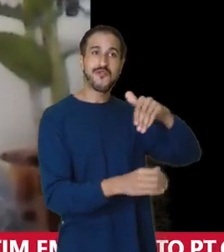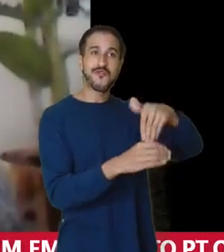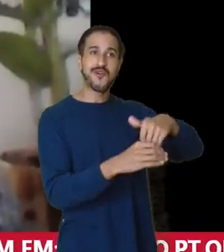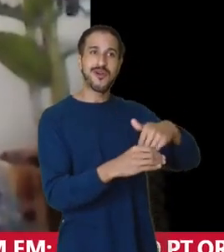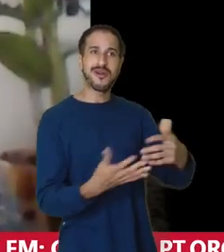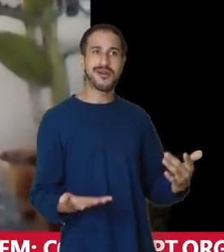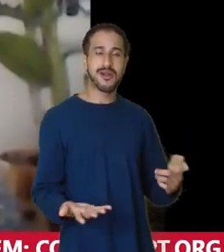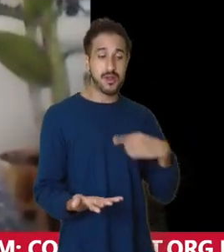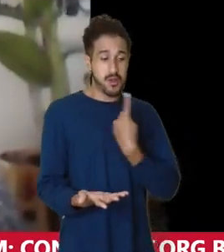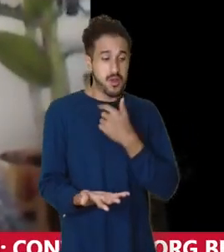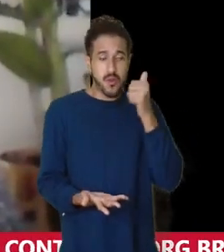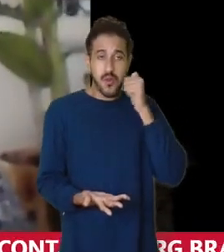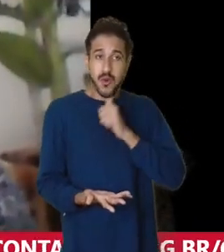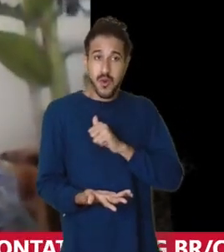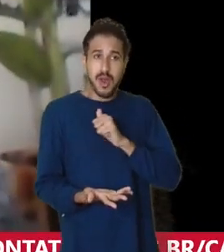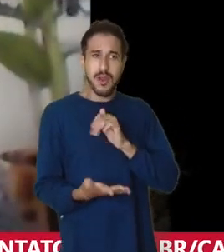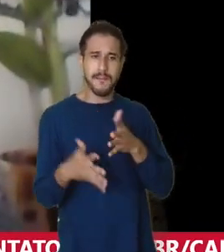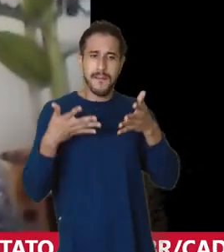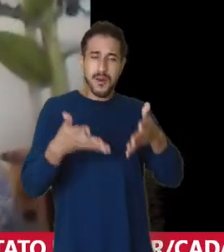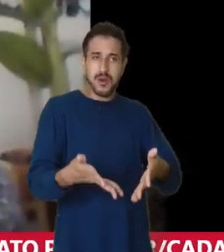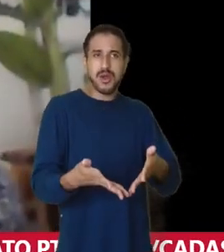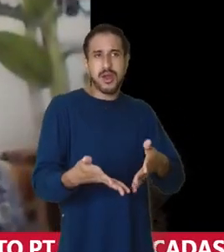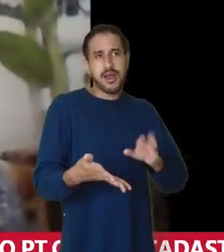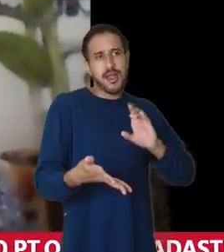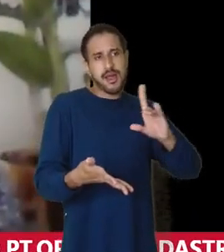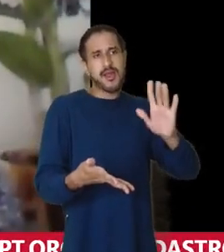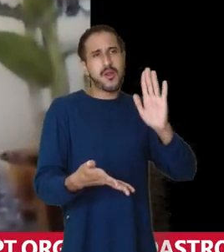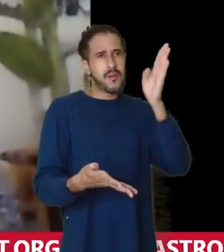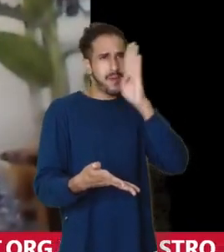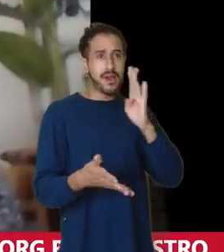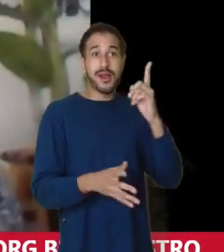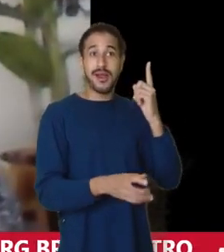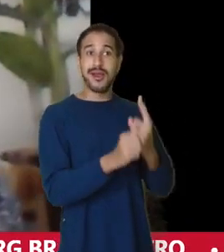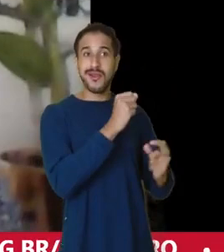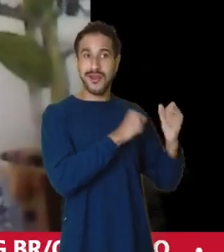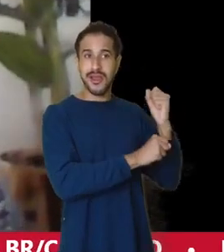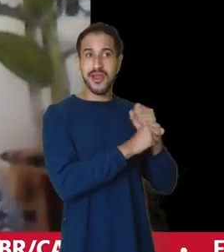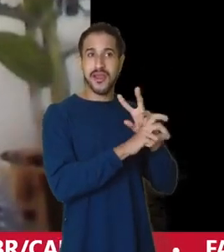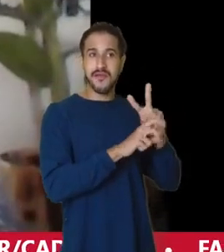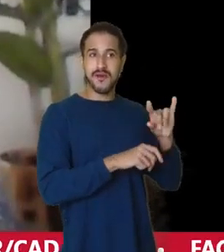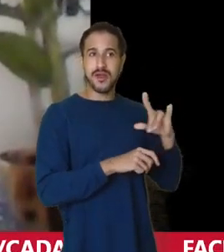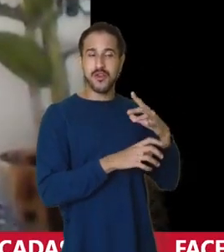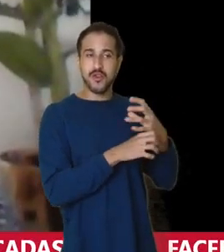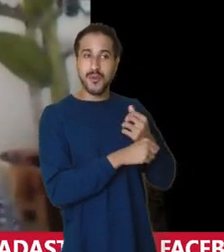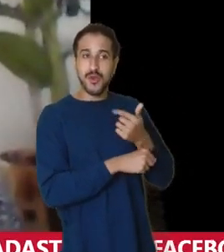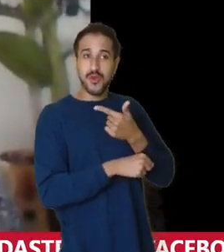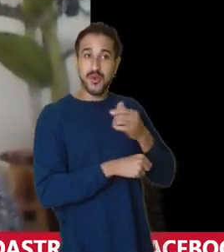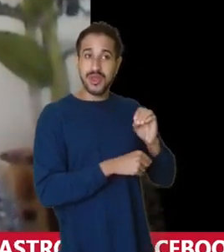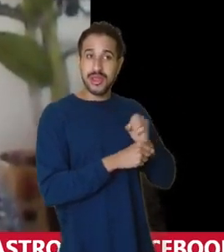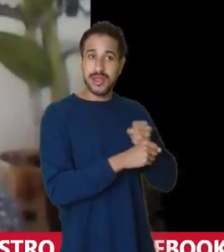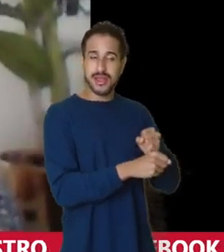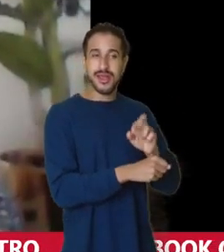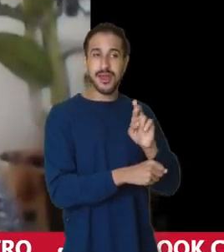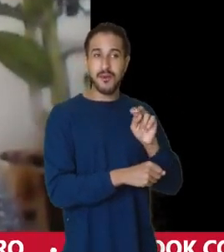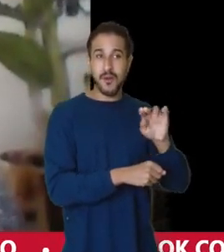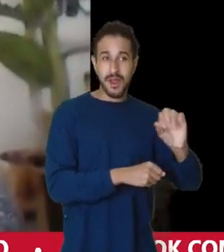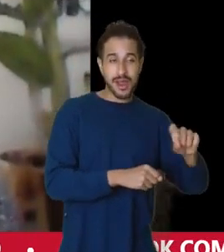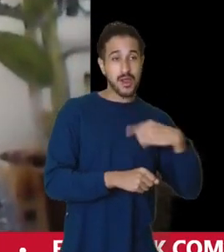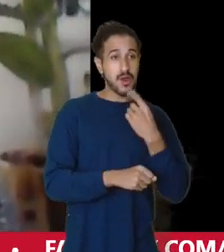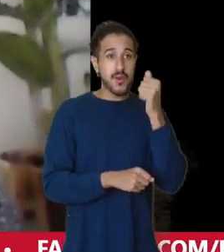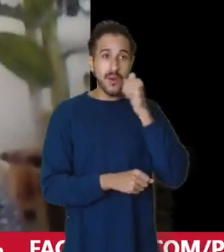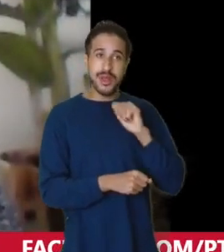dizer, nós mulheres participamos, apesar do Brasil ano que vem fazer 200 anos de república, temos